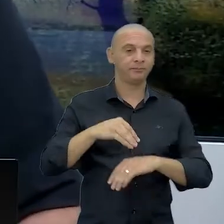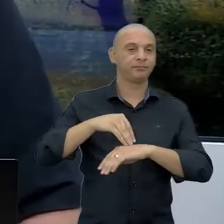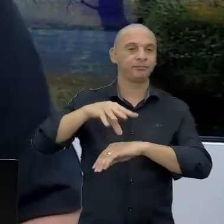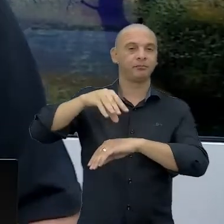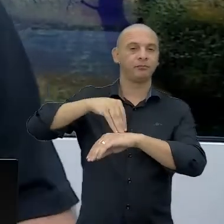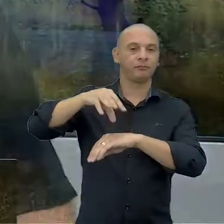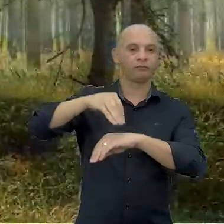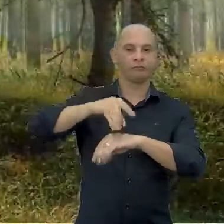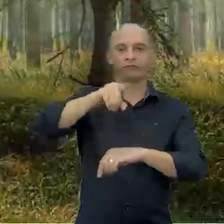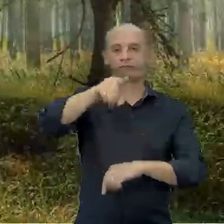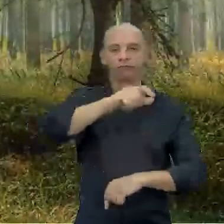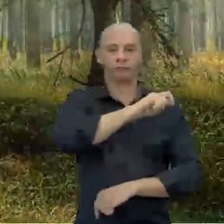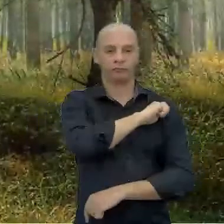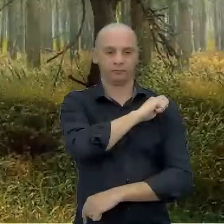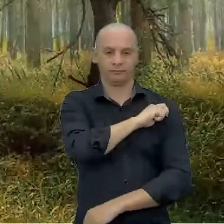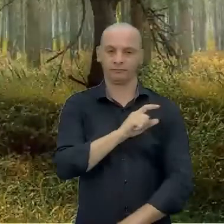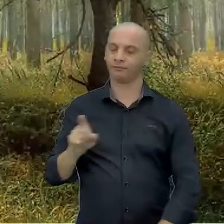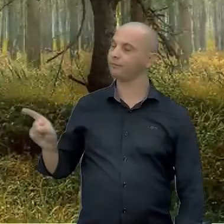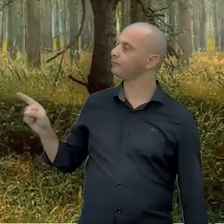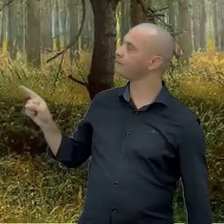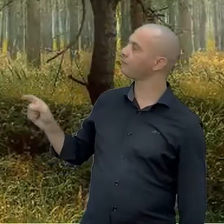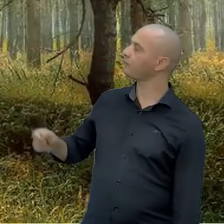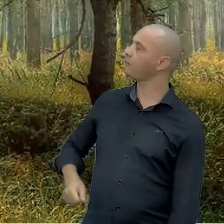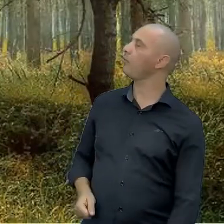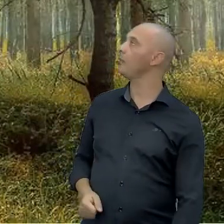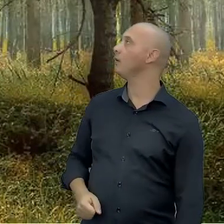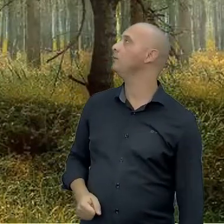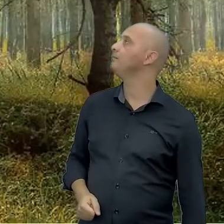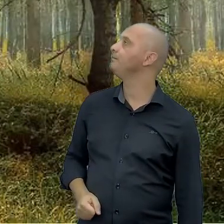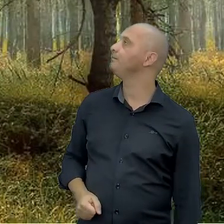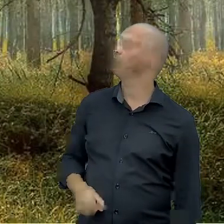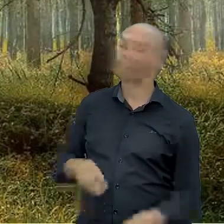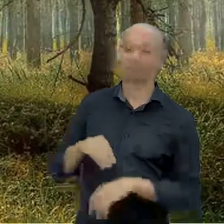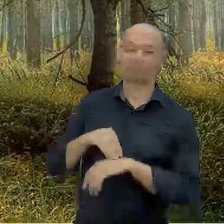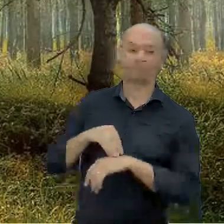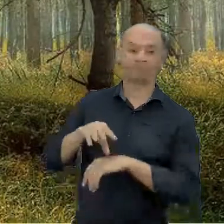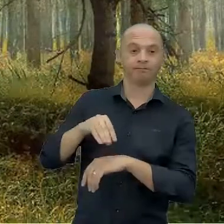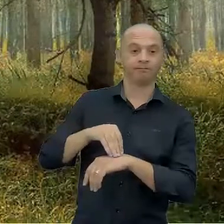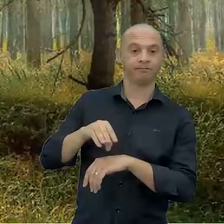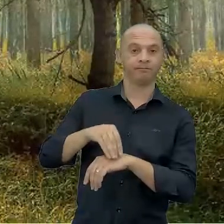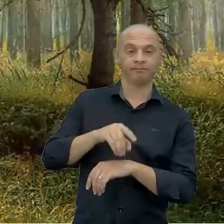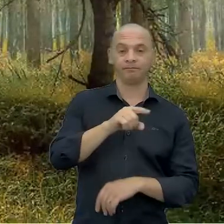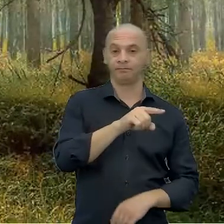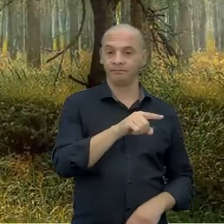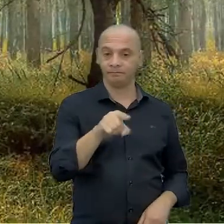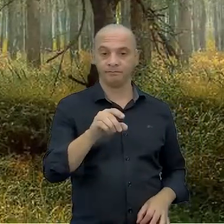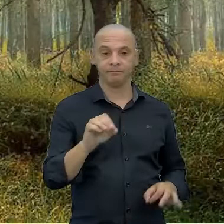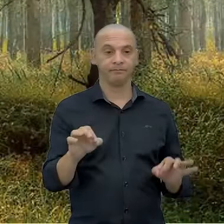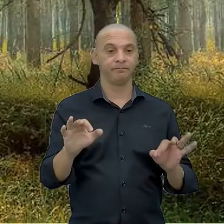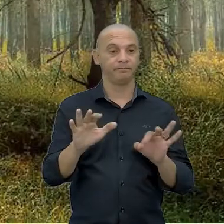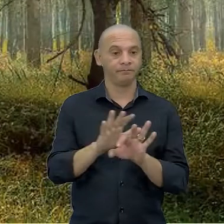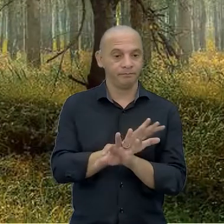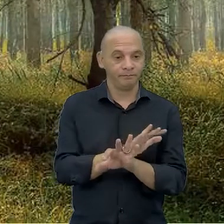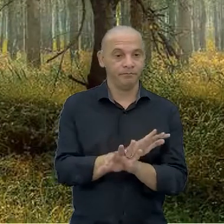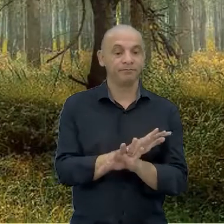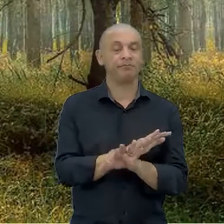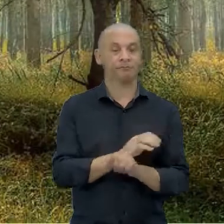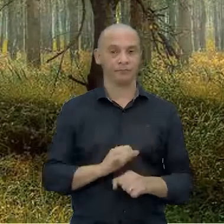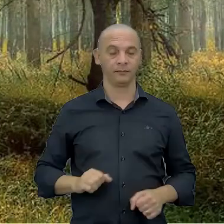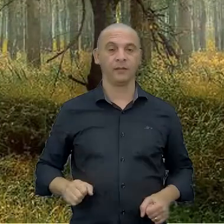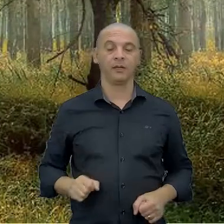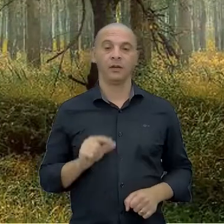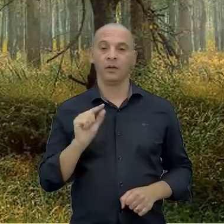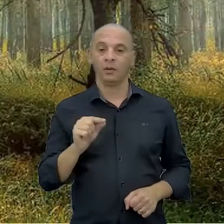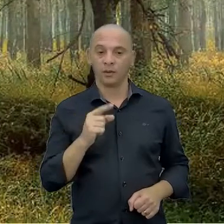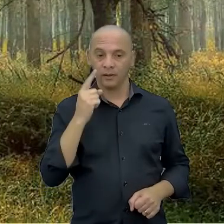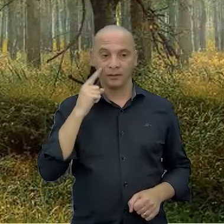as orientações para o aluno desta atividade 5, né, que aí encerramos aí o componente 3.